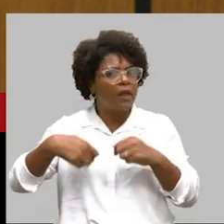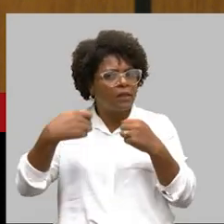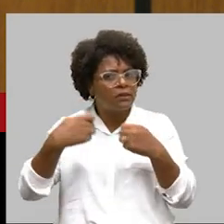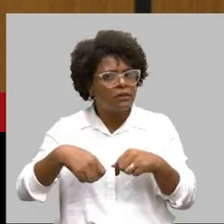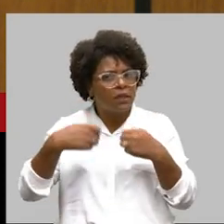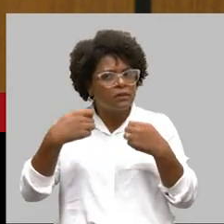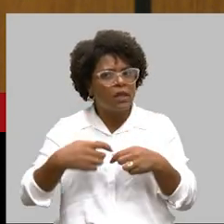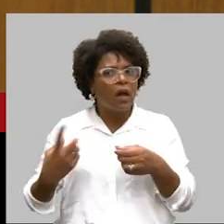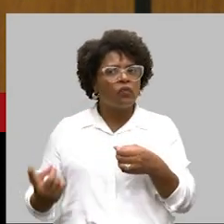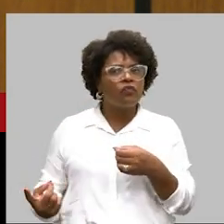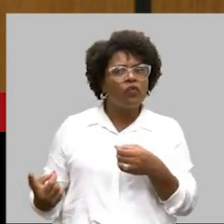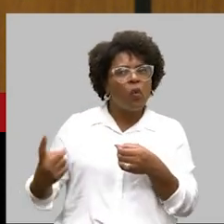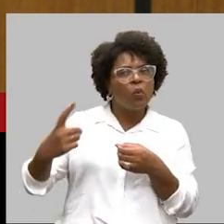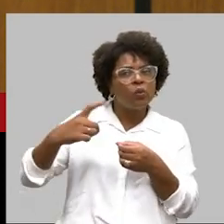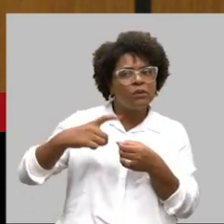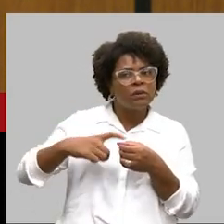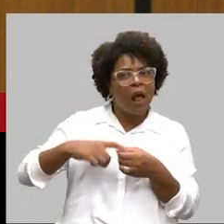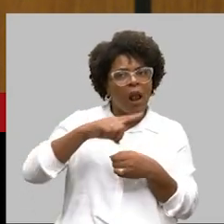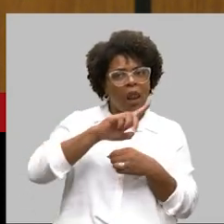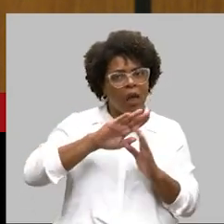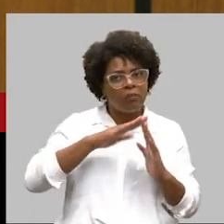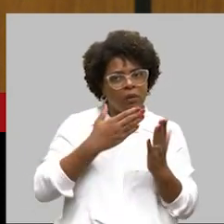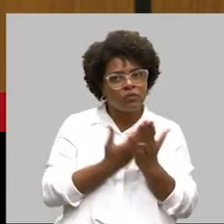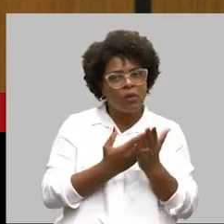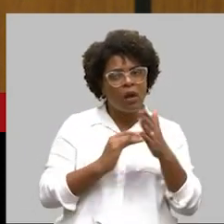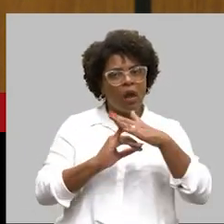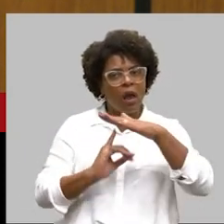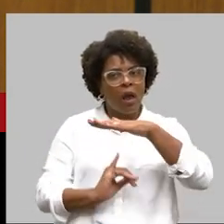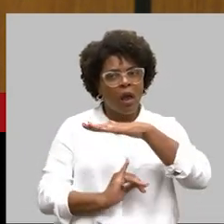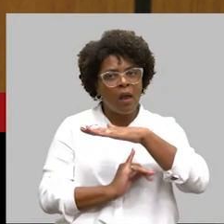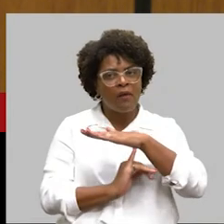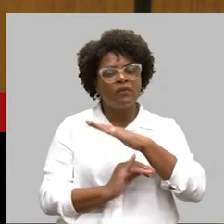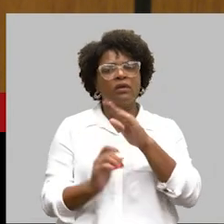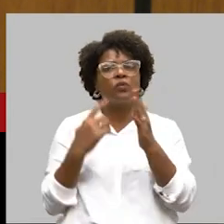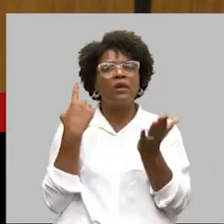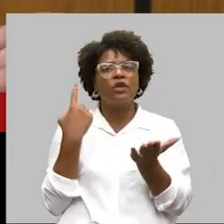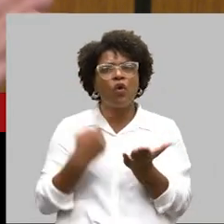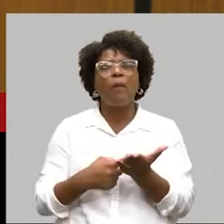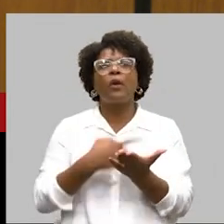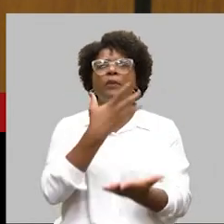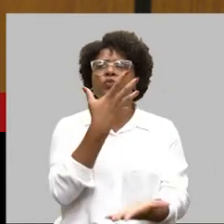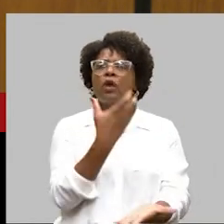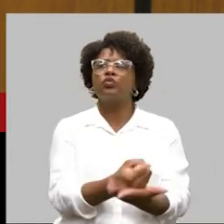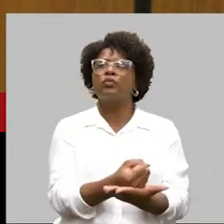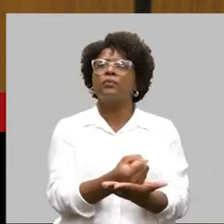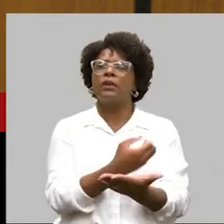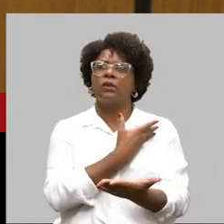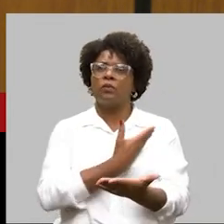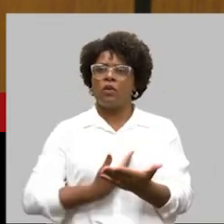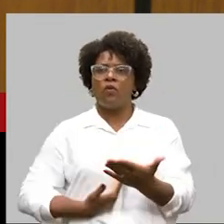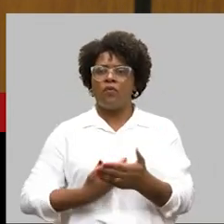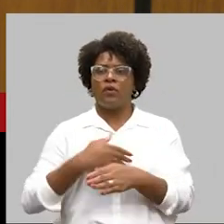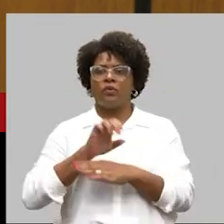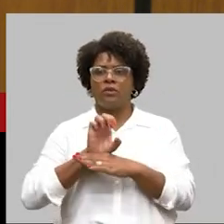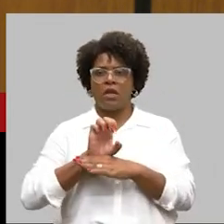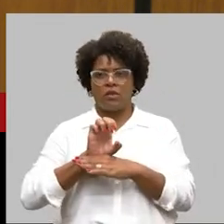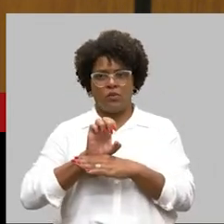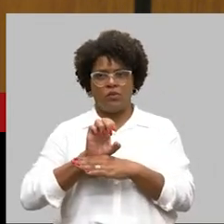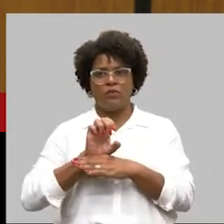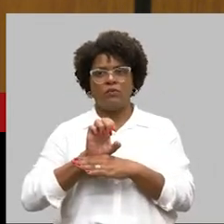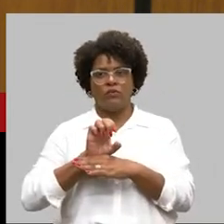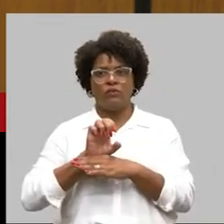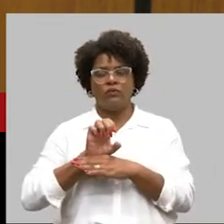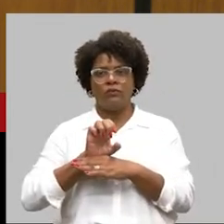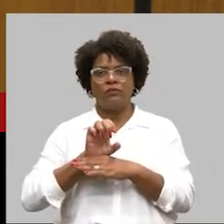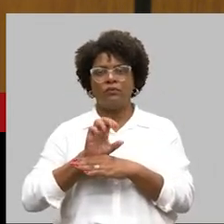efas com um compromisso assumido pelo governo do estado assim como já tinha sido feito até o momento